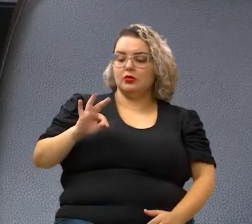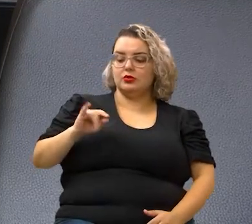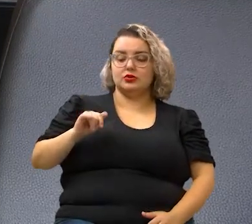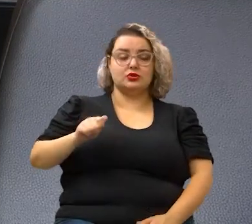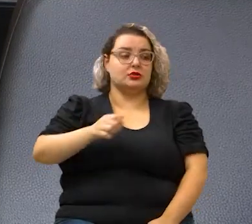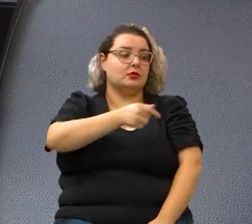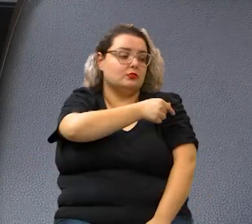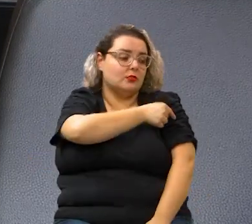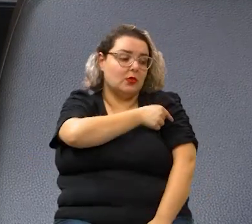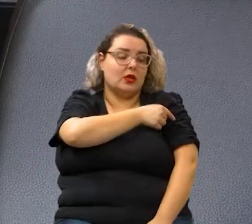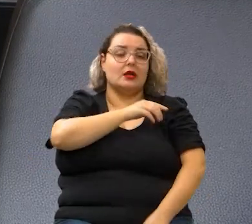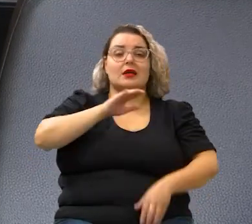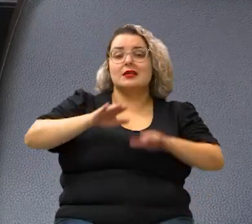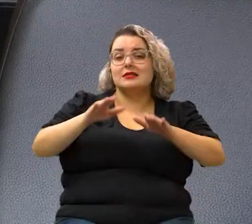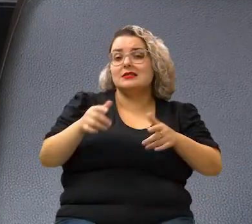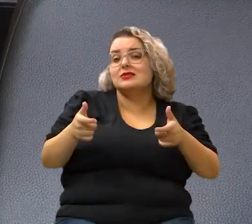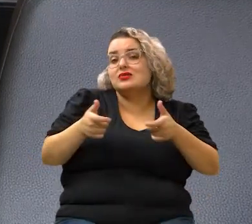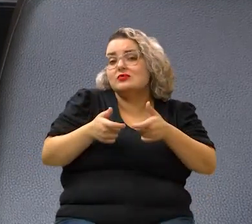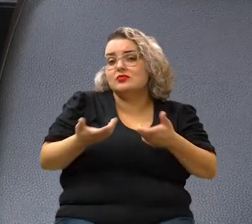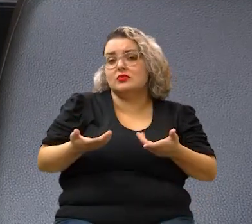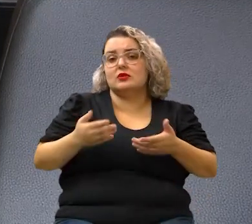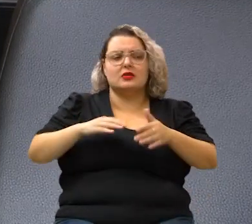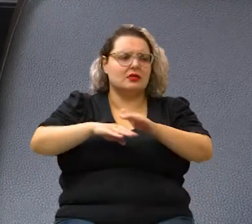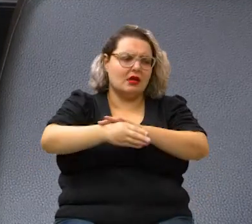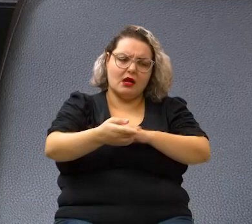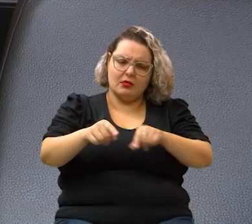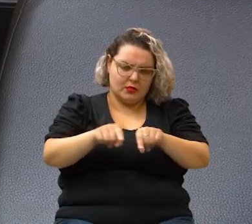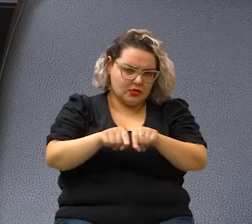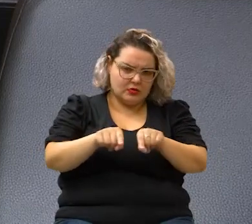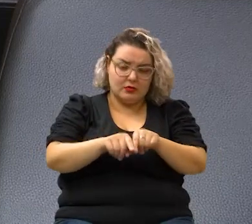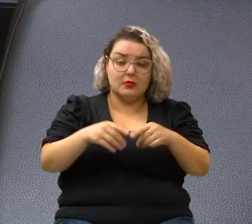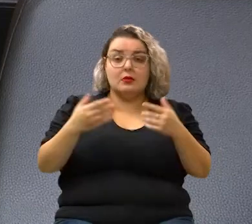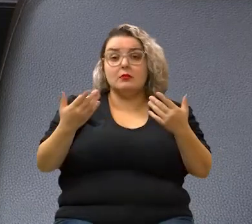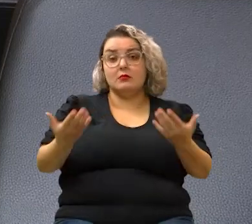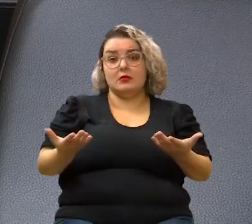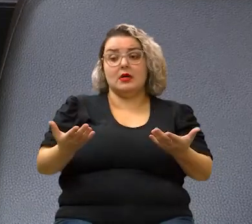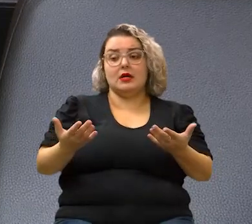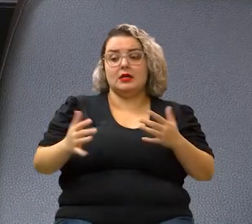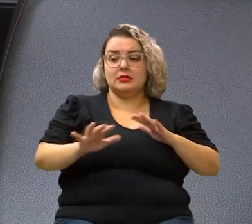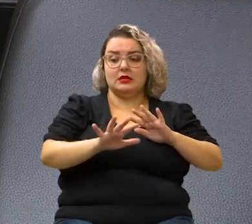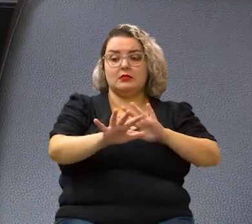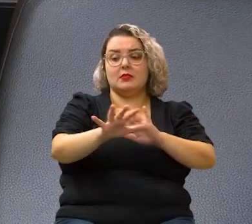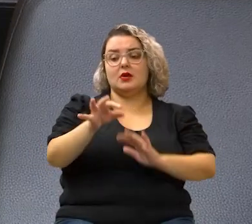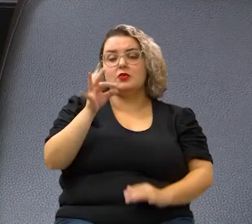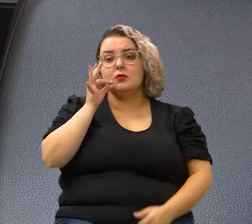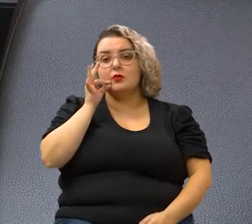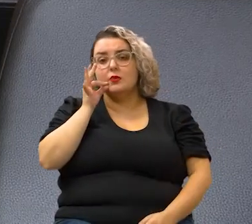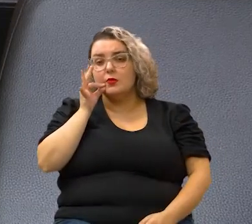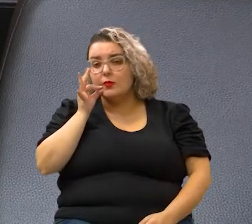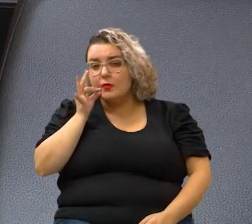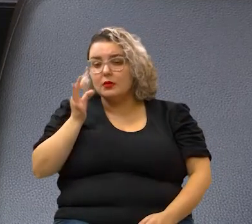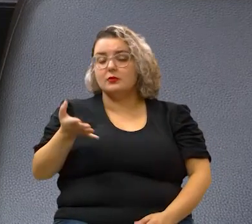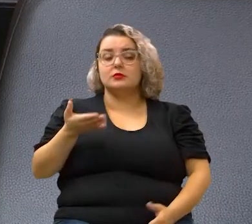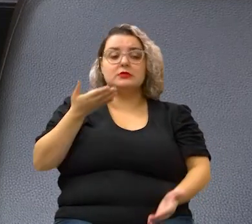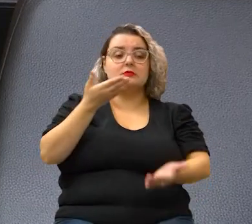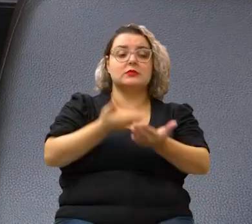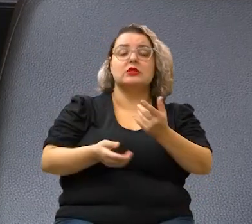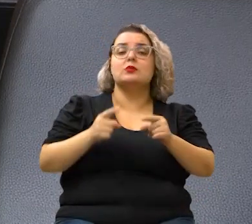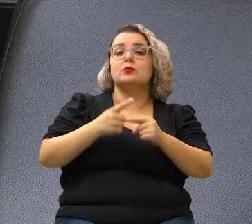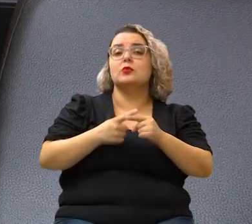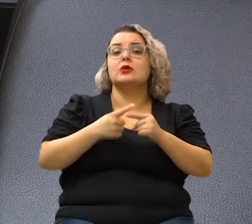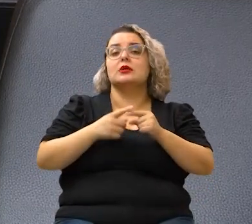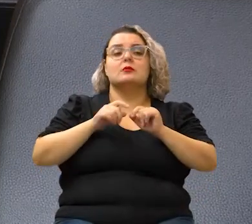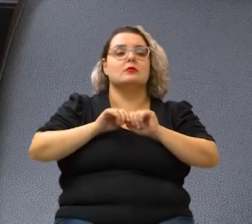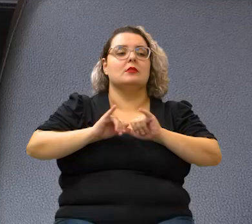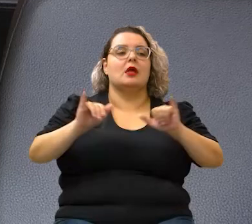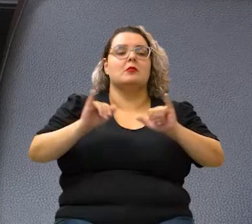aquele adesivo com nicotina que pode, de repente, amenizar, né? E hábito também. Mas a marcha da maconha, ela se